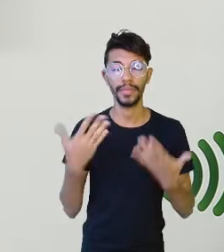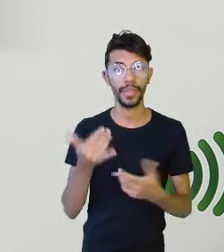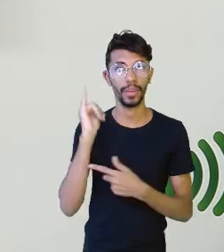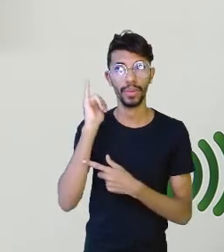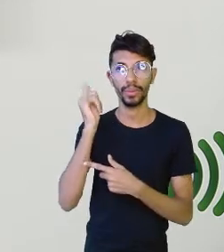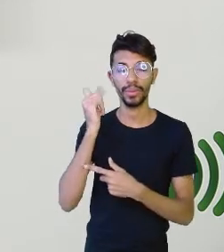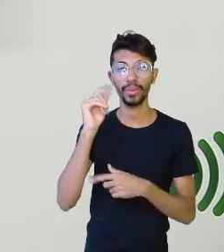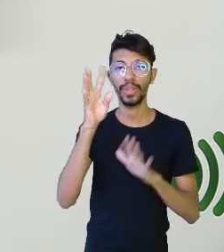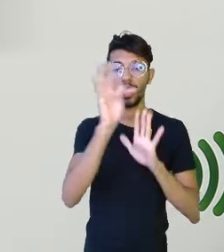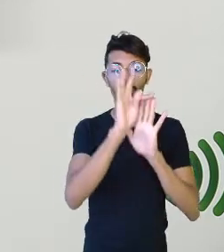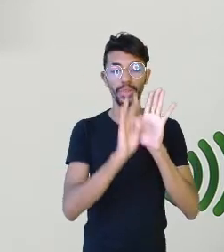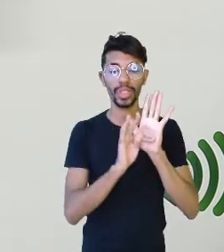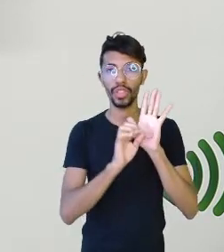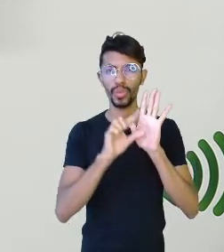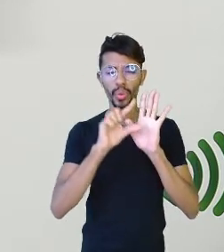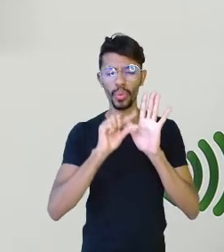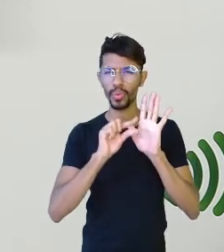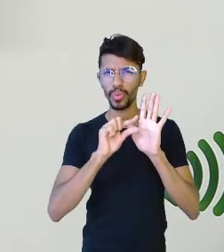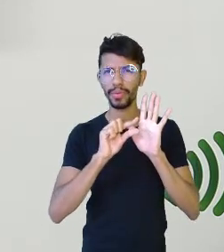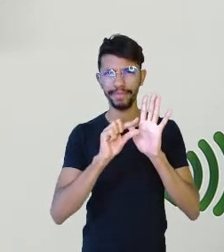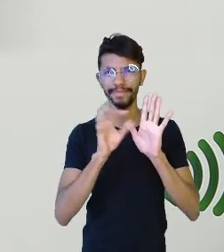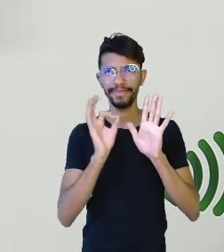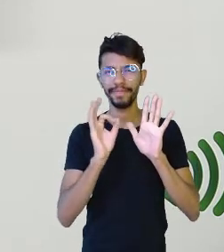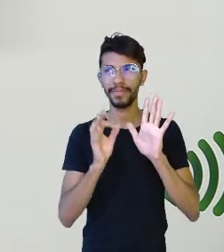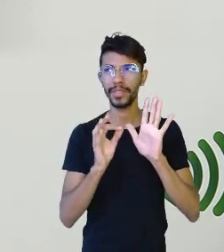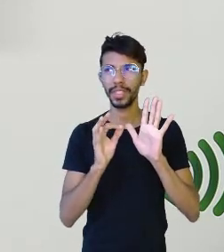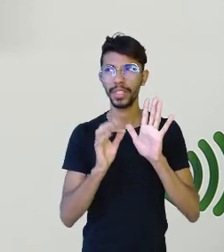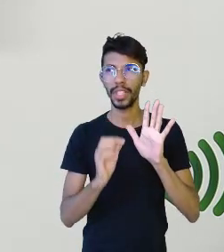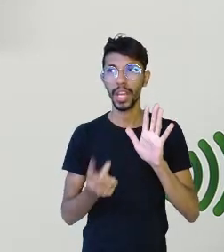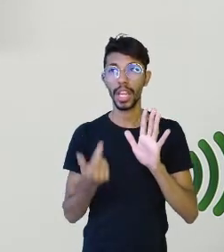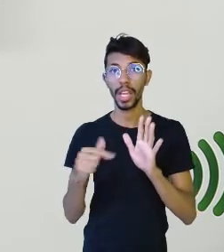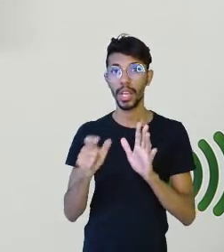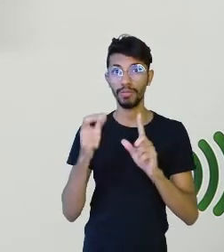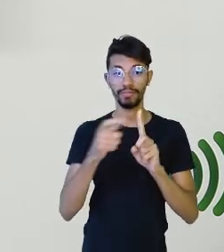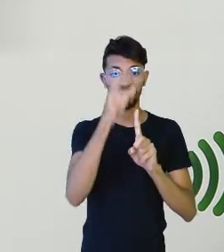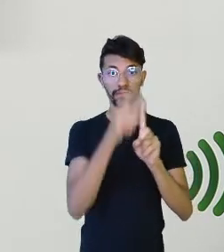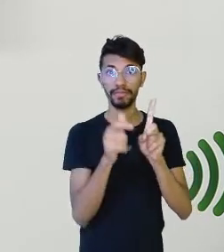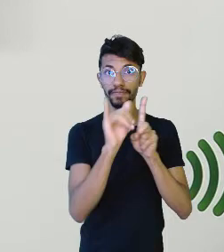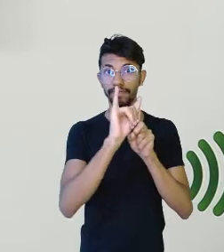conto, ele é um texto curto em que um